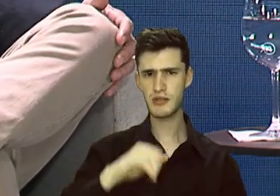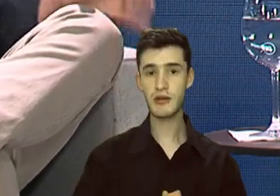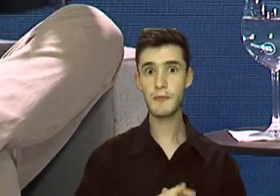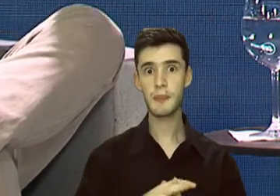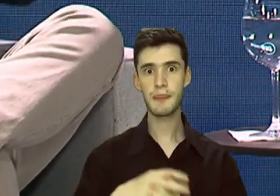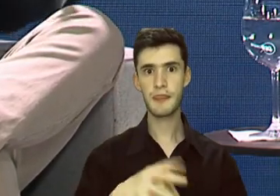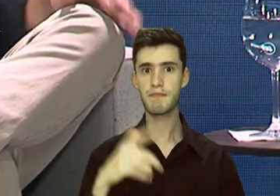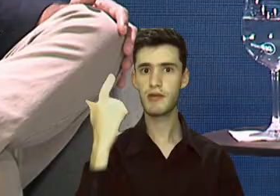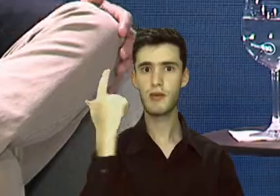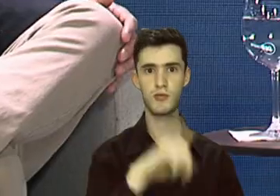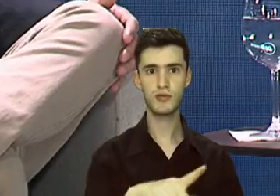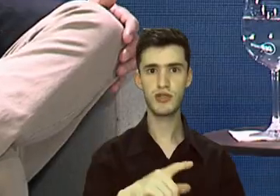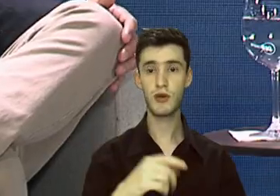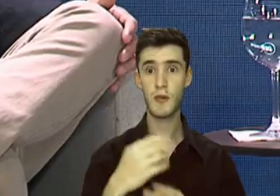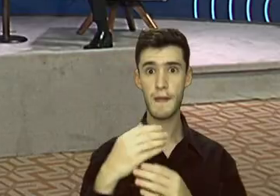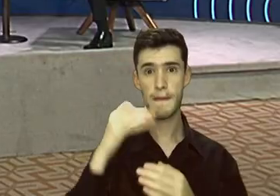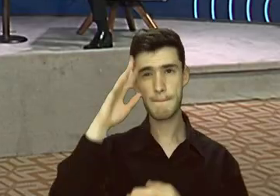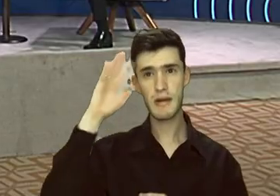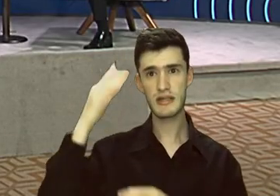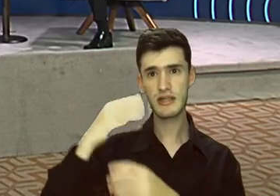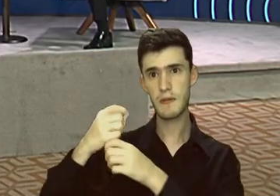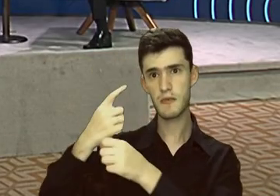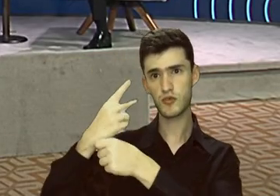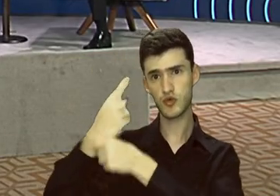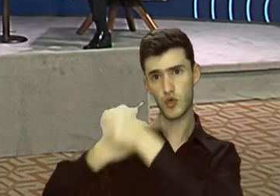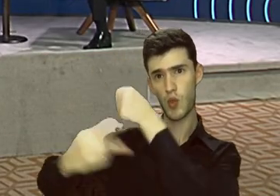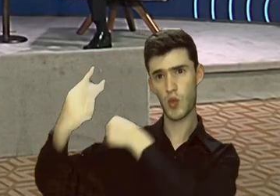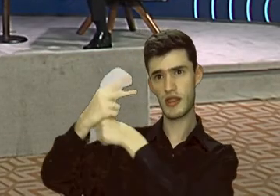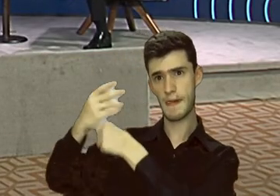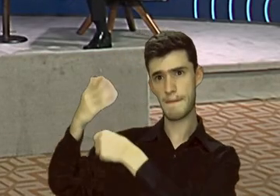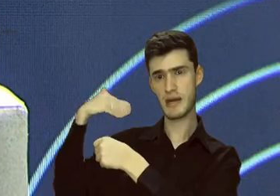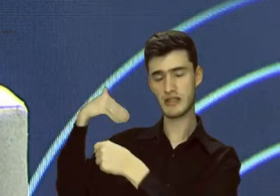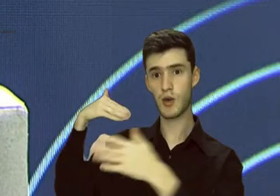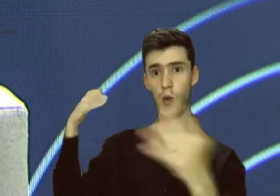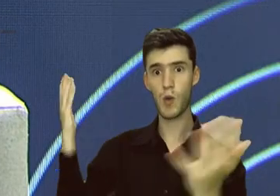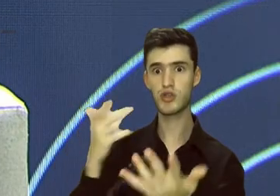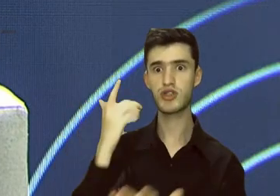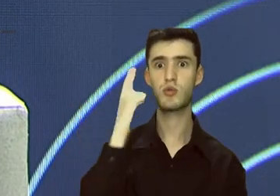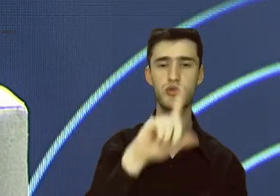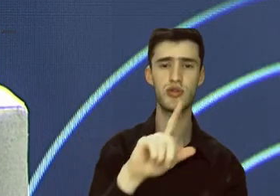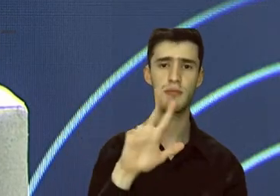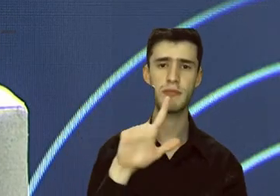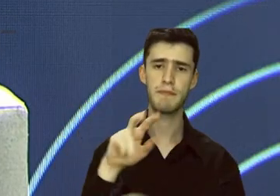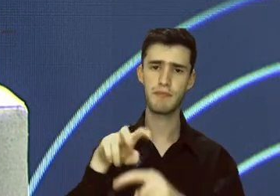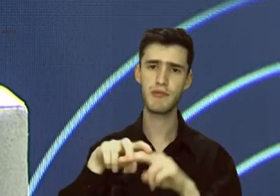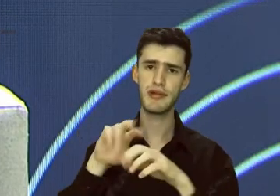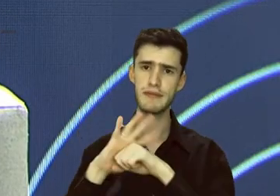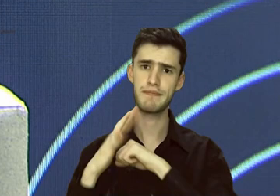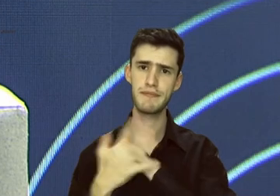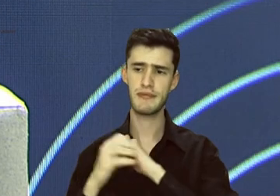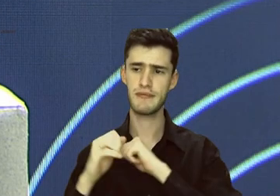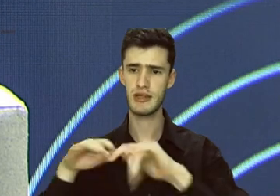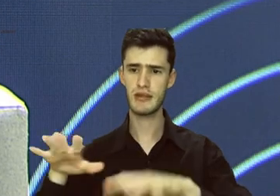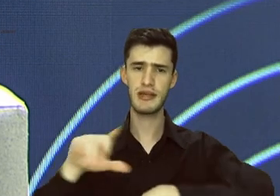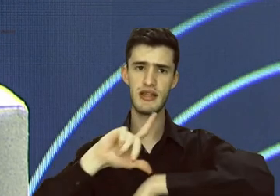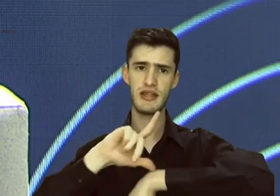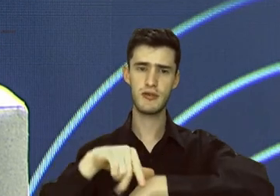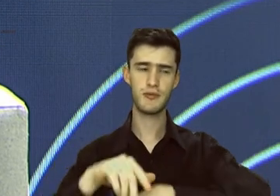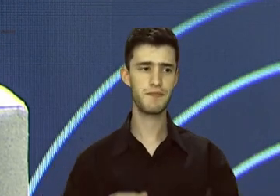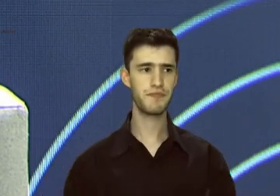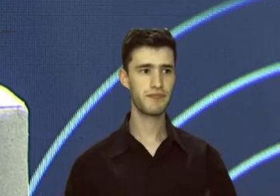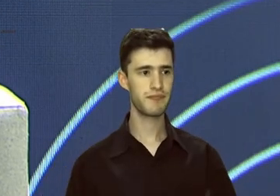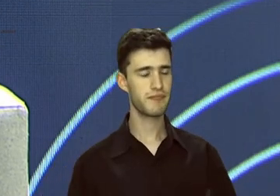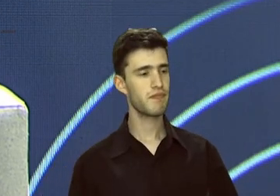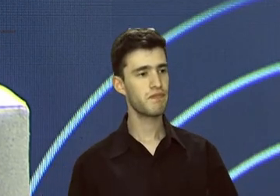é dado o momento aí de mercado muito bom é ou seja até 2020 nós tínhamos um play uma